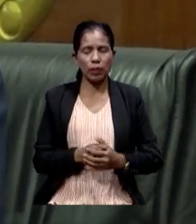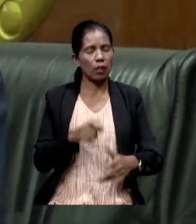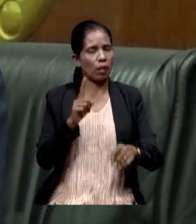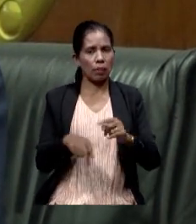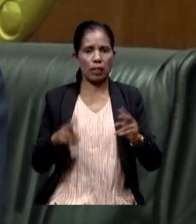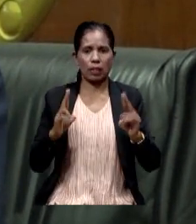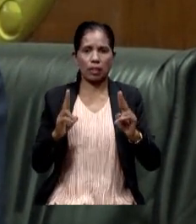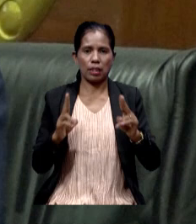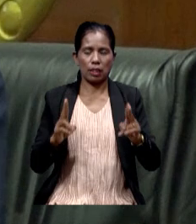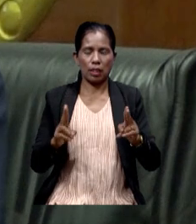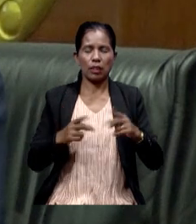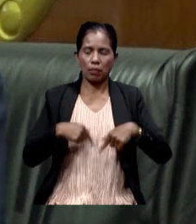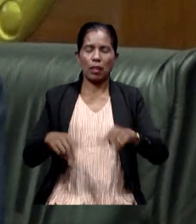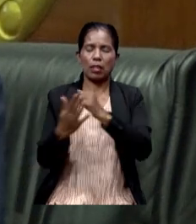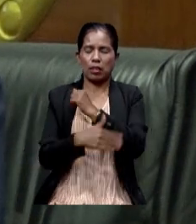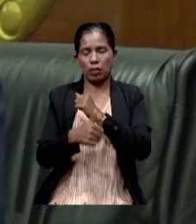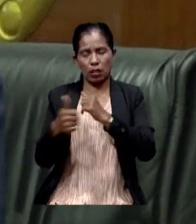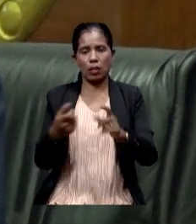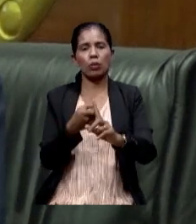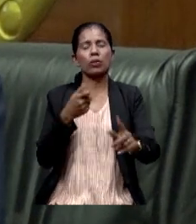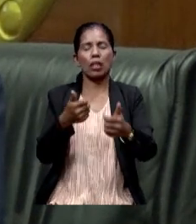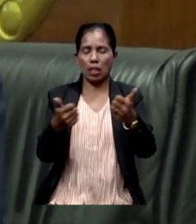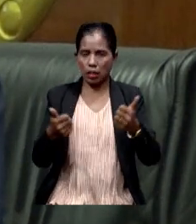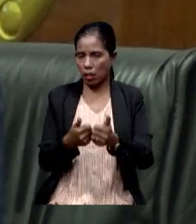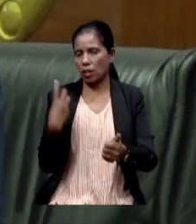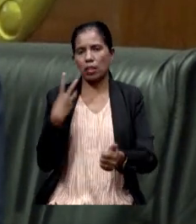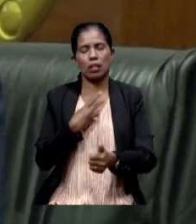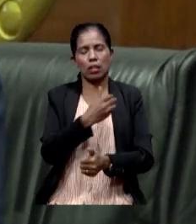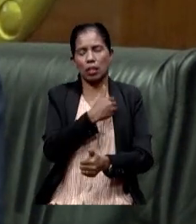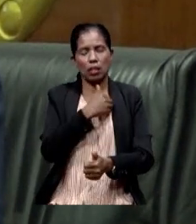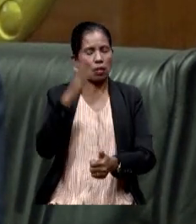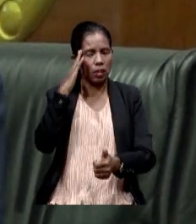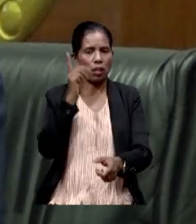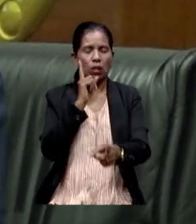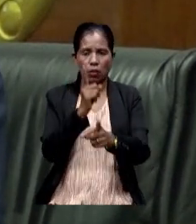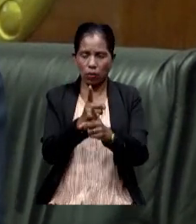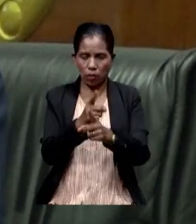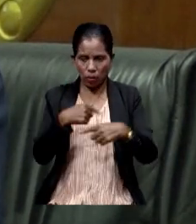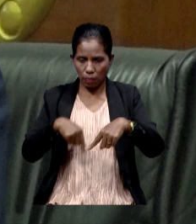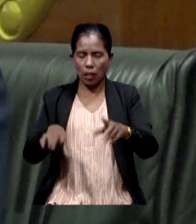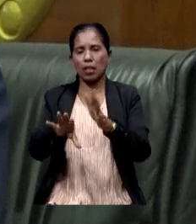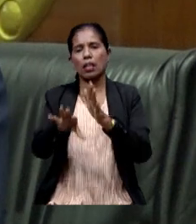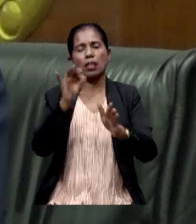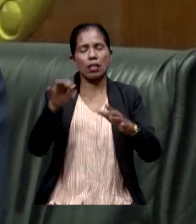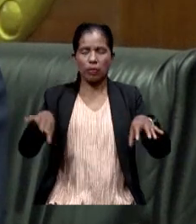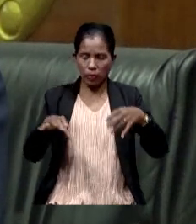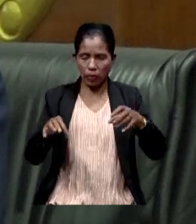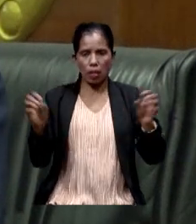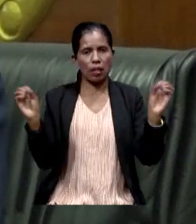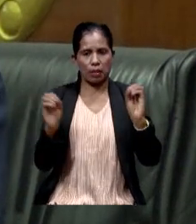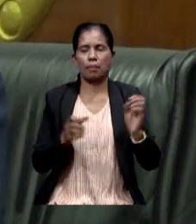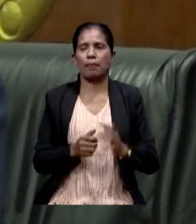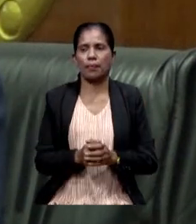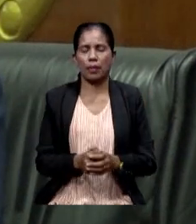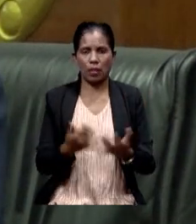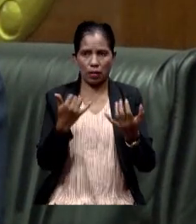lai saiba era liur liur itu si agensia ne bema kita sidau katene claro kata kita bahe tan servisu galai ia rai liur ida